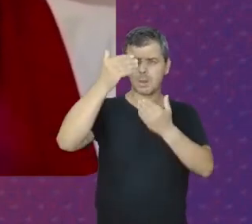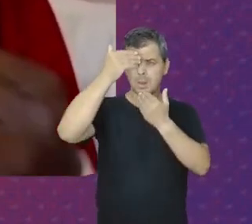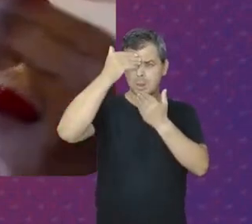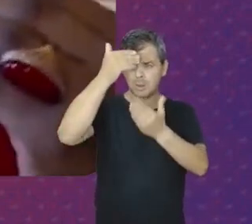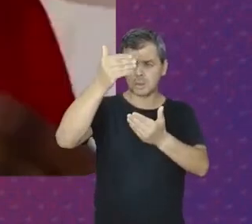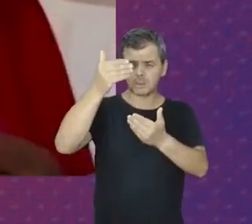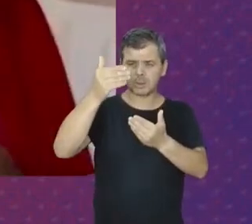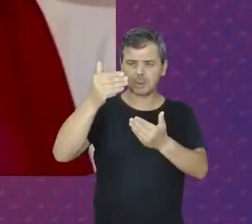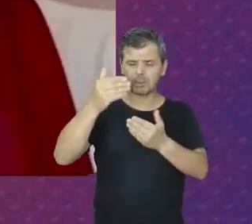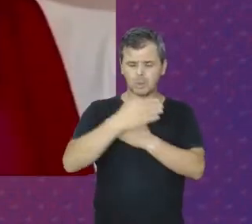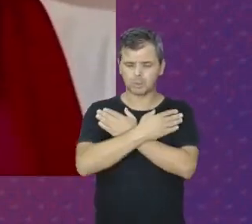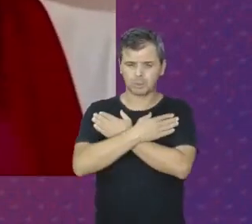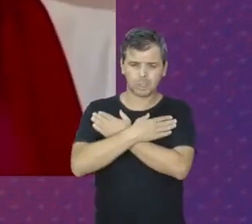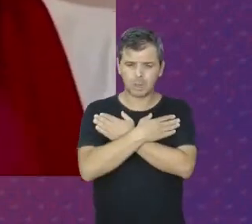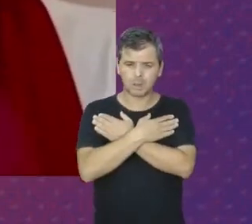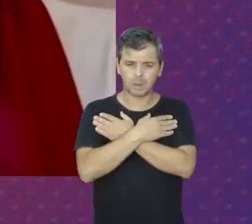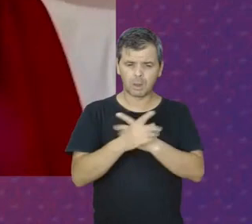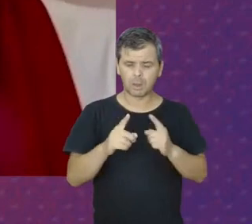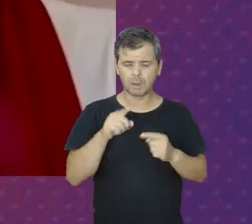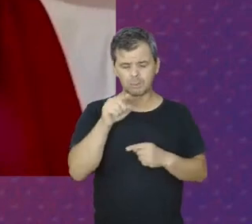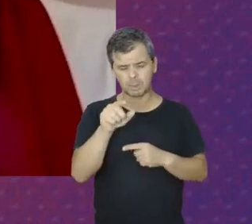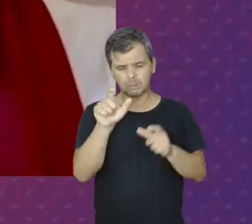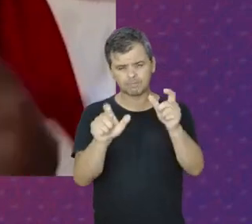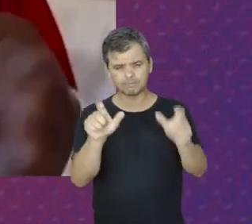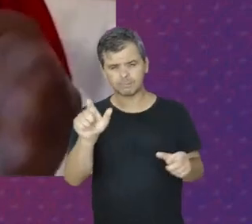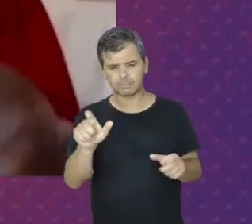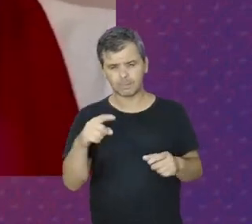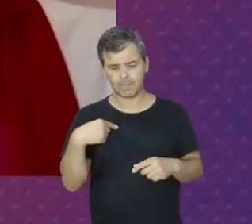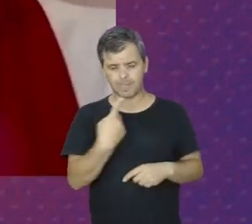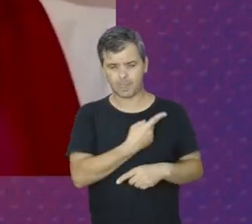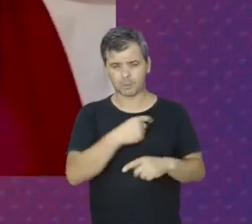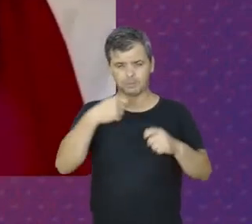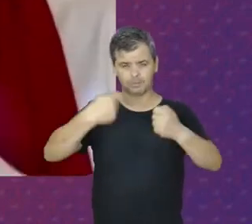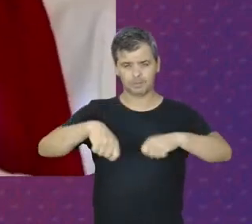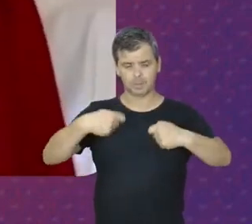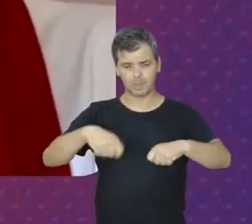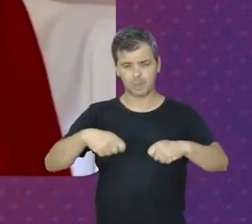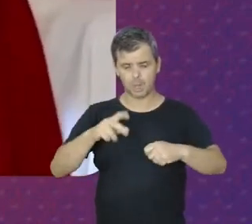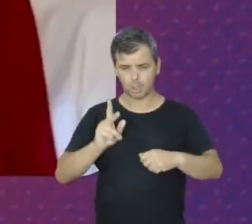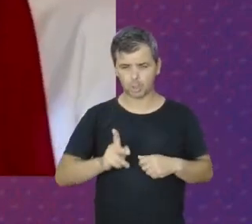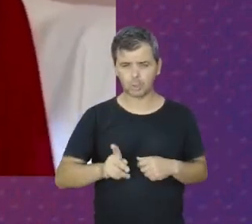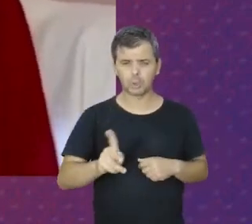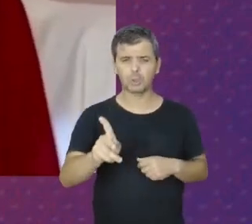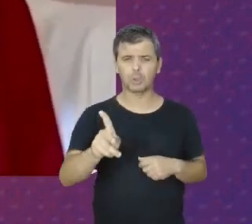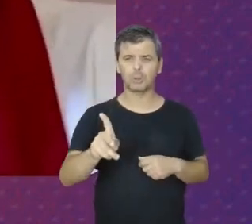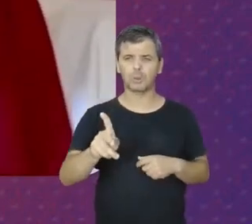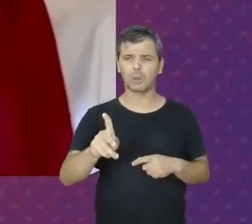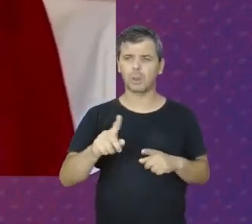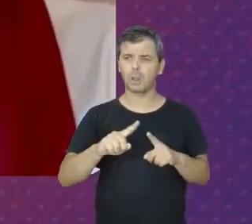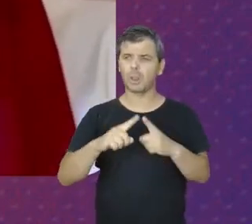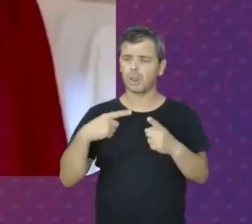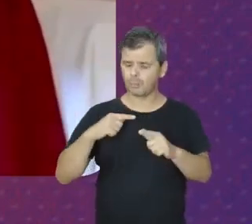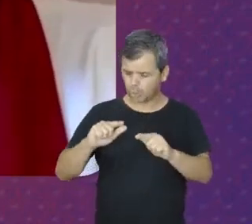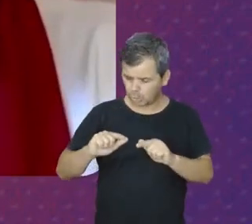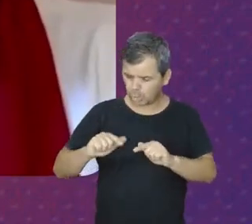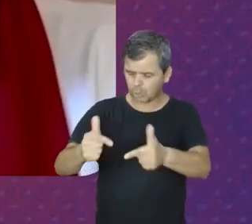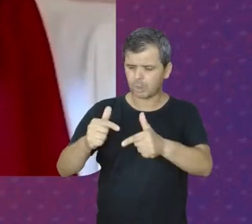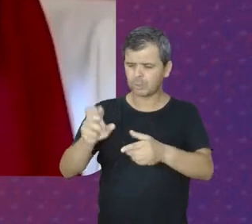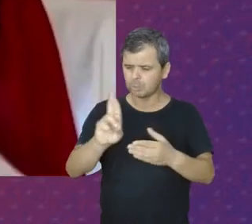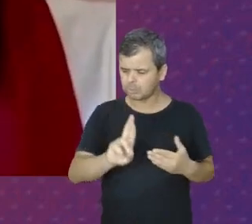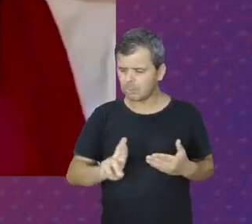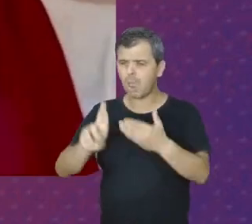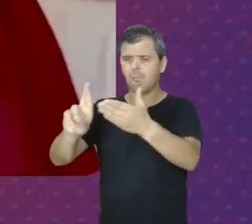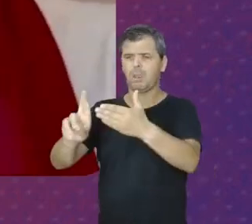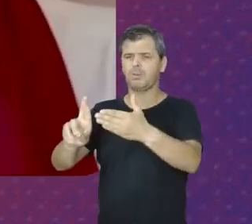agradecer, deixar um grande abraço e dizer para vocês, nós precisamos continuar apostando na